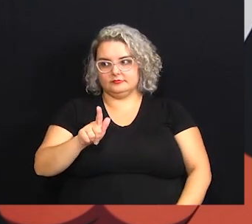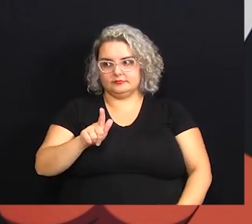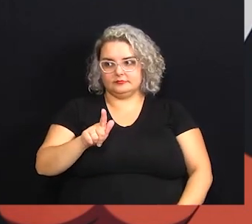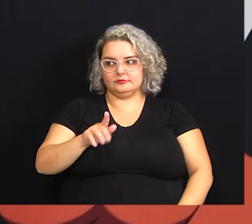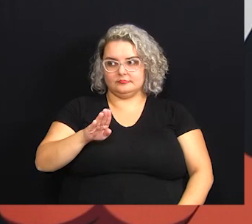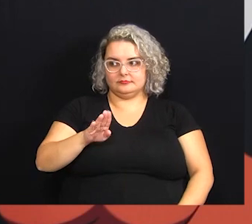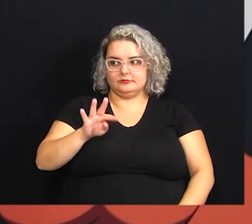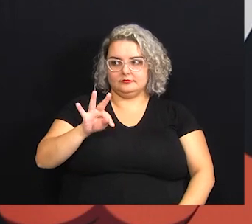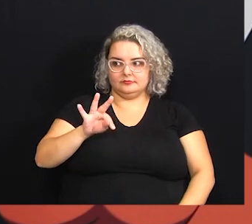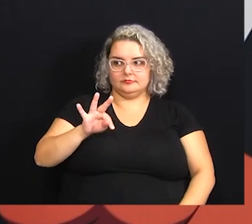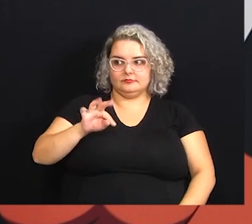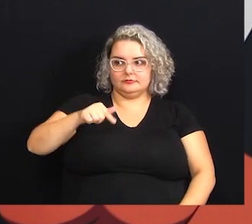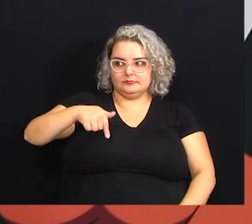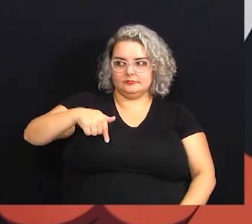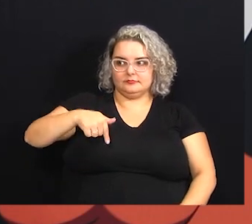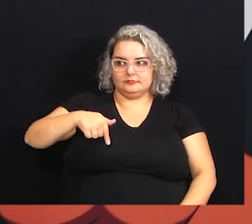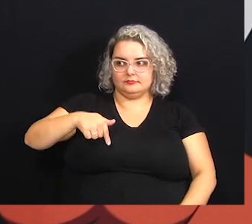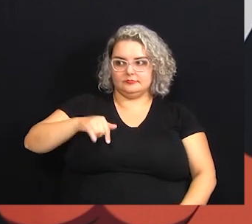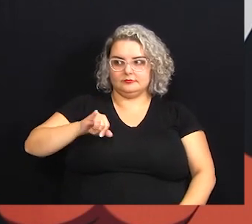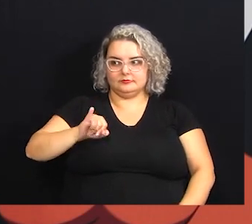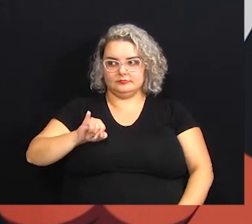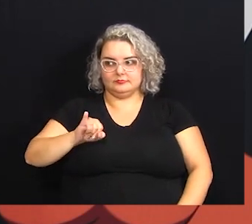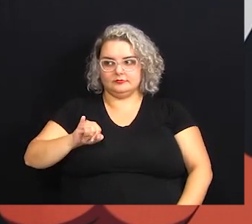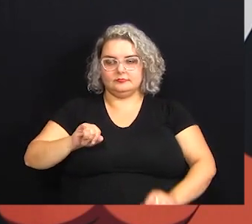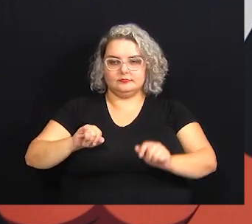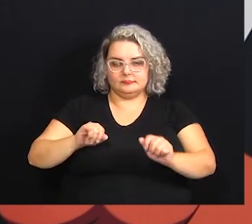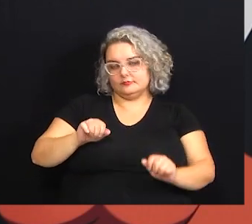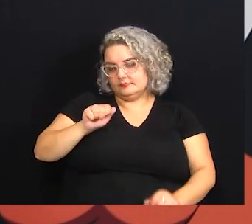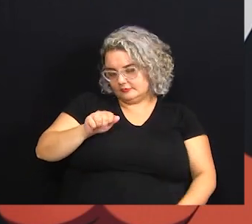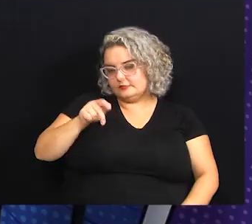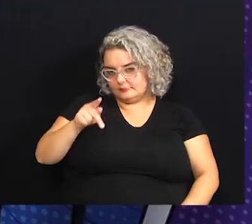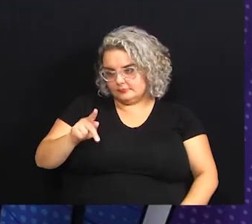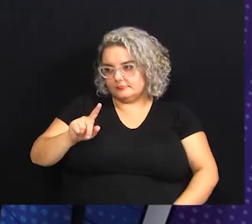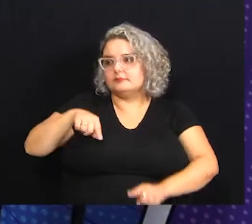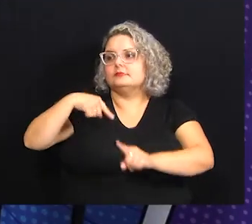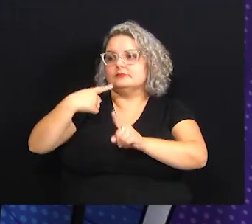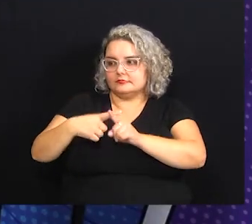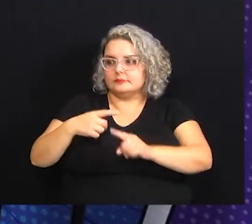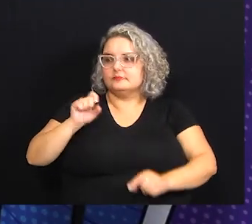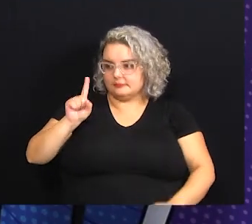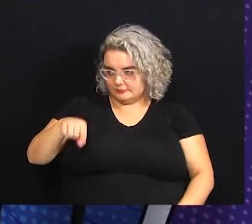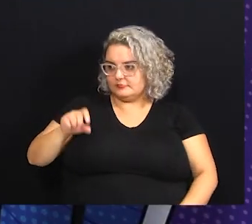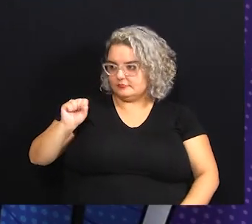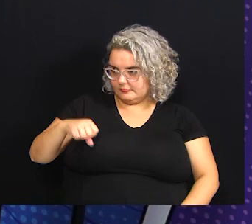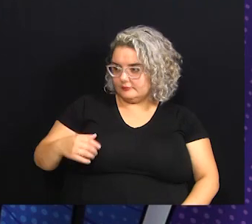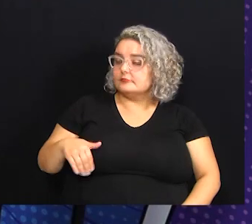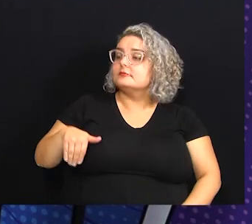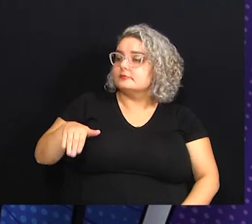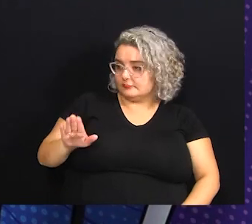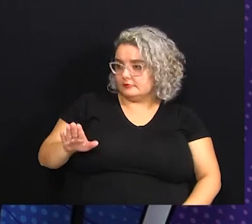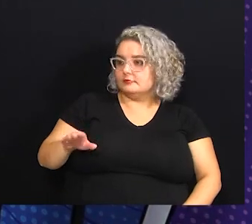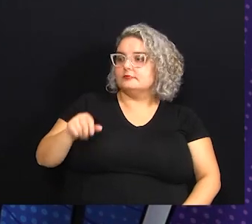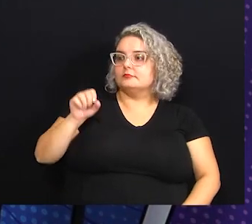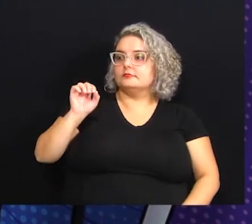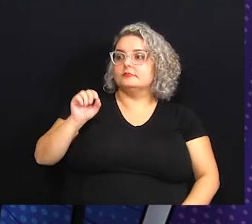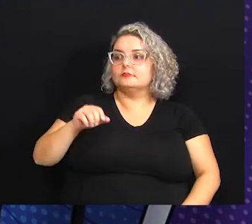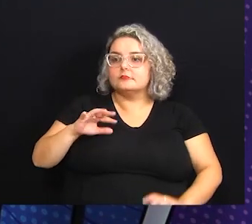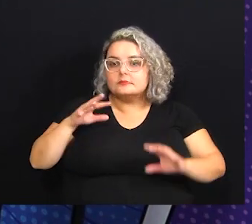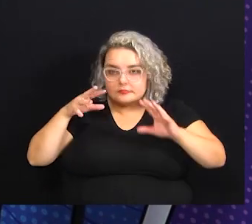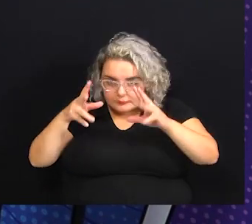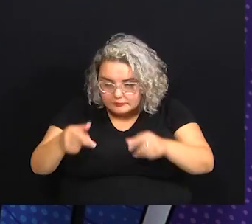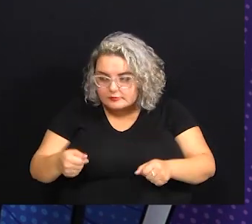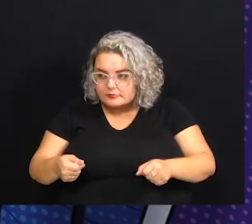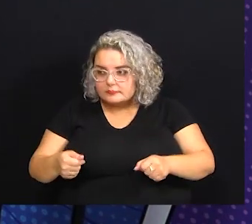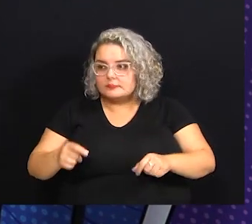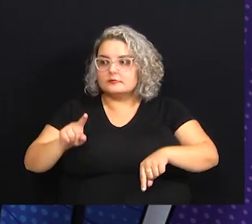O LGBTQIAP+. É isso. O mais engloba todo mundo,